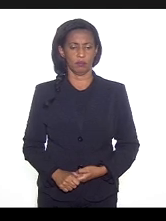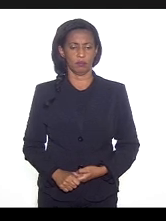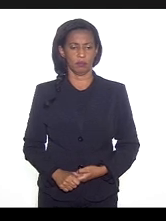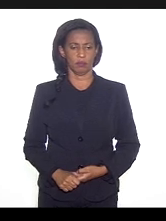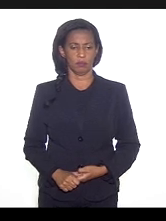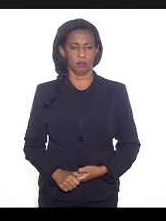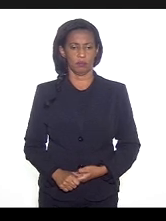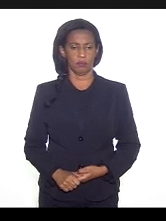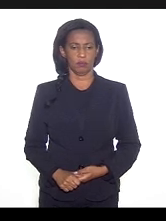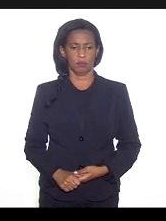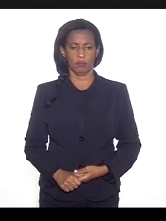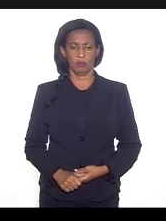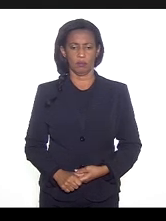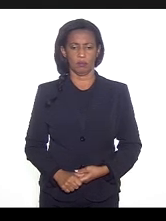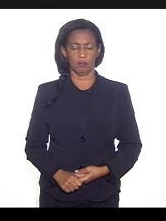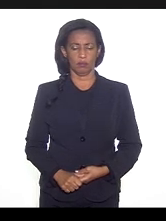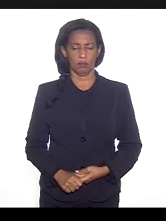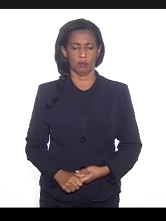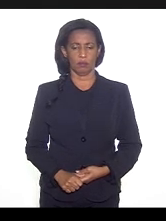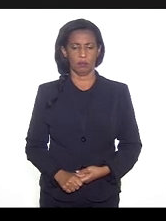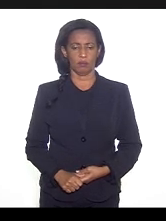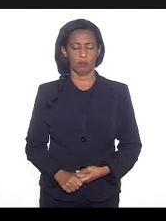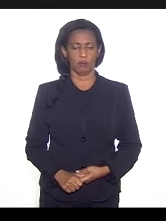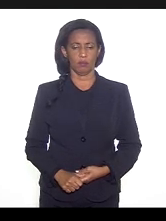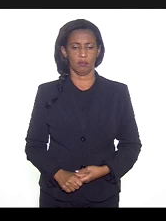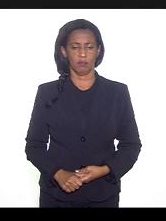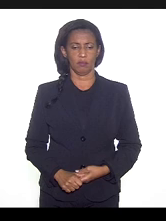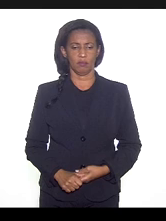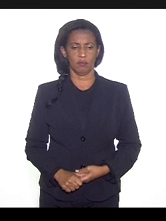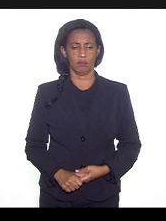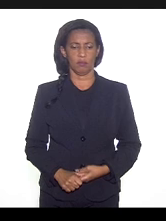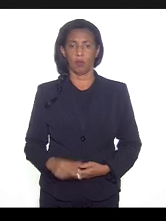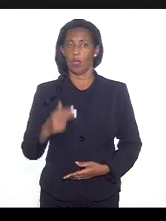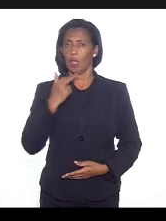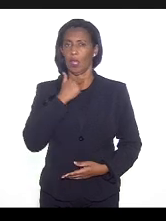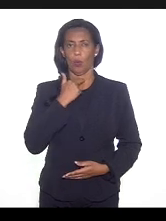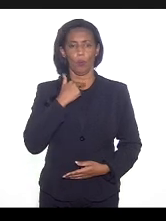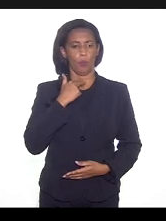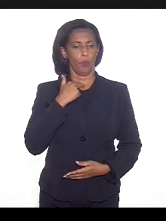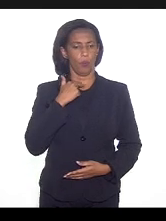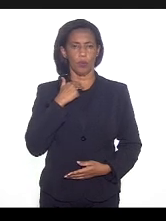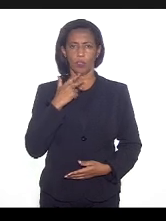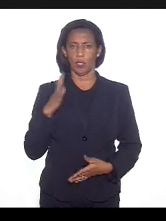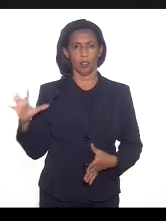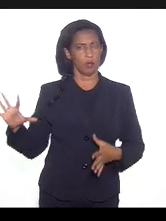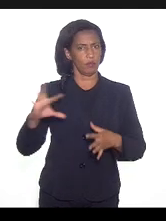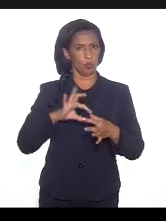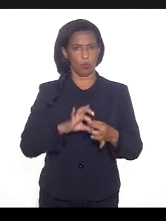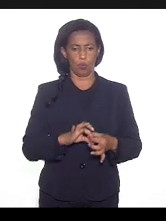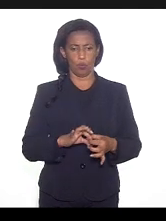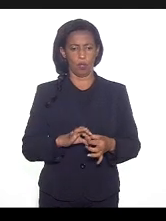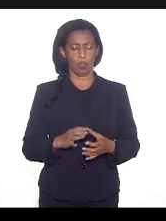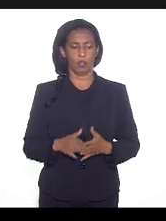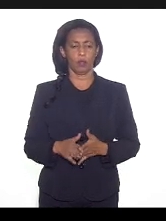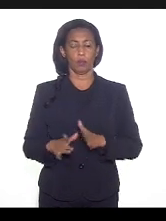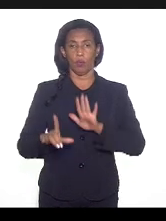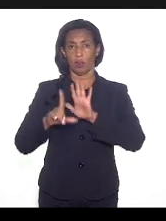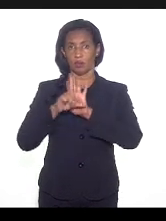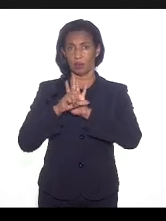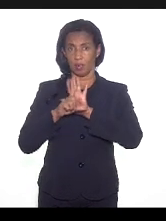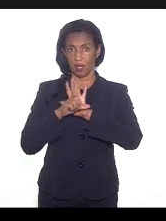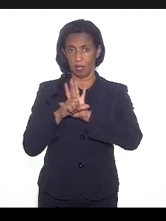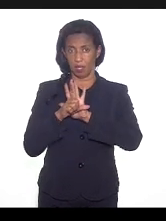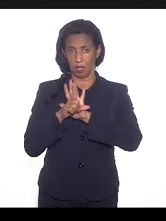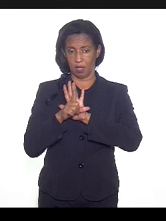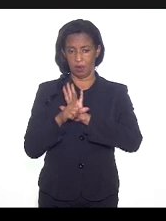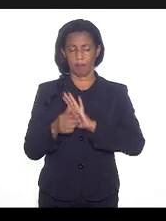Oi? Não poderiam. Estou pensando mal aqui também. Legalmente não poderiam. Não poderiam. Porque a brecha da lei é a